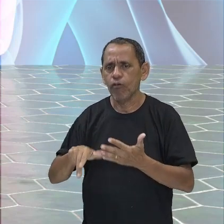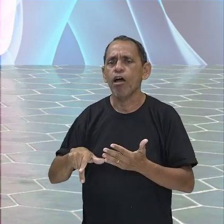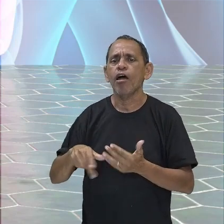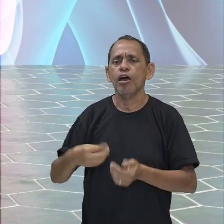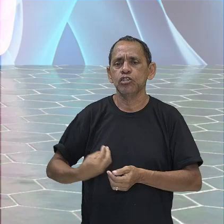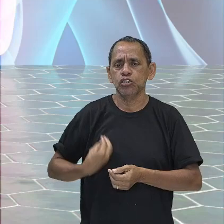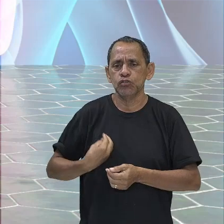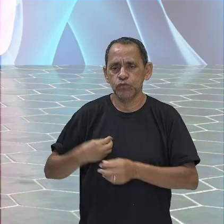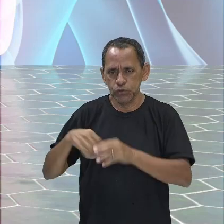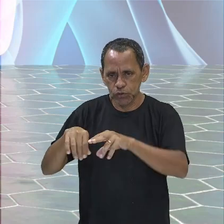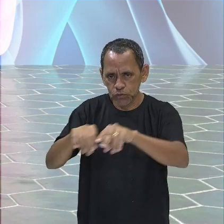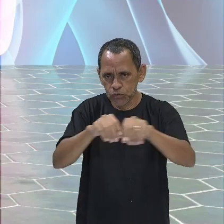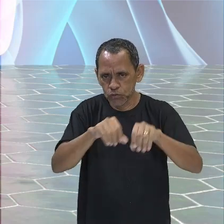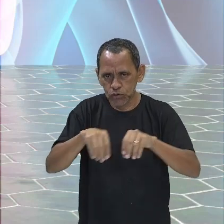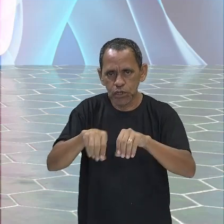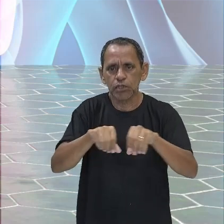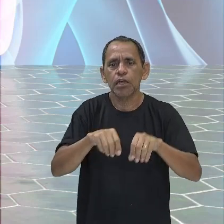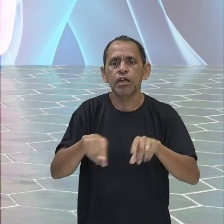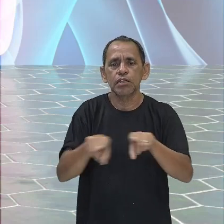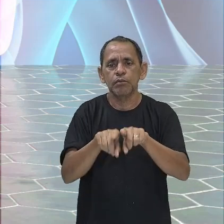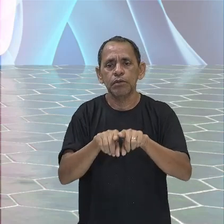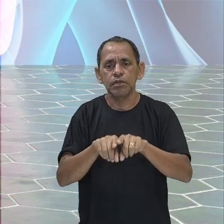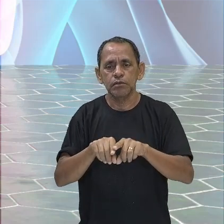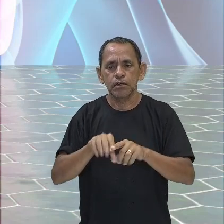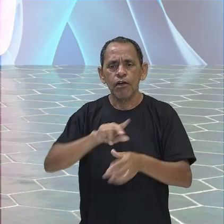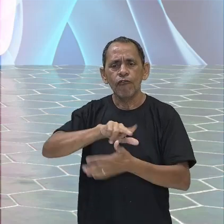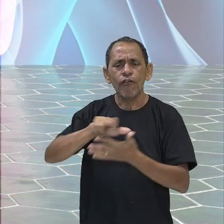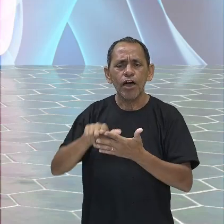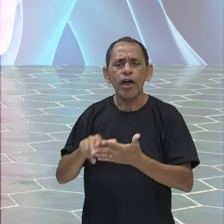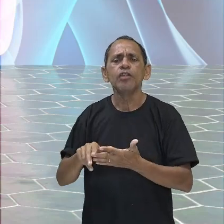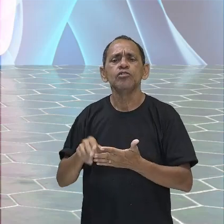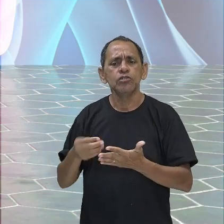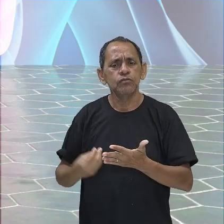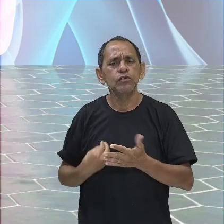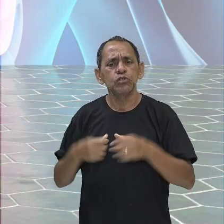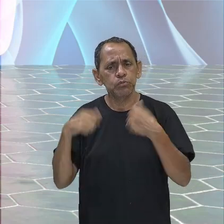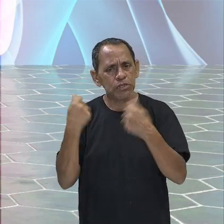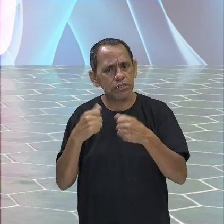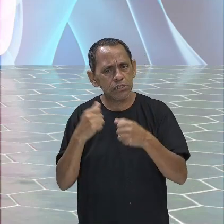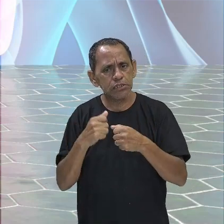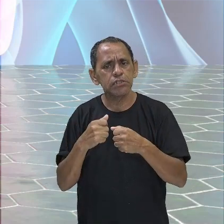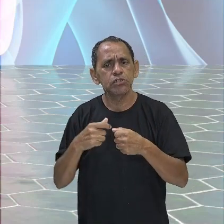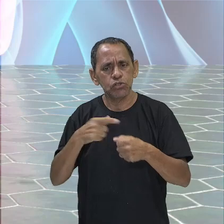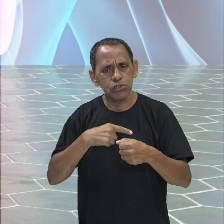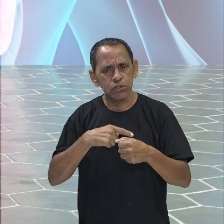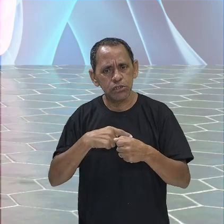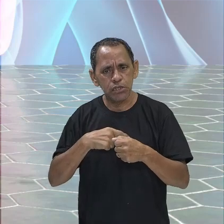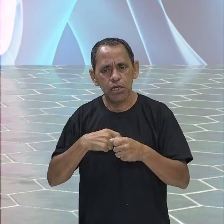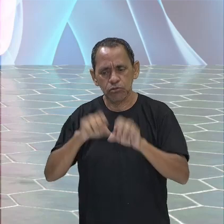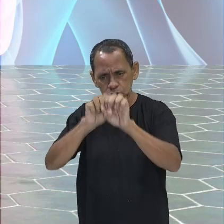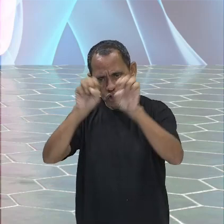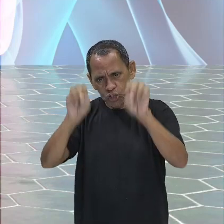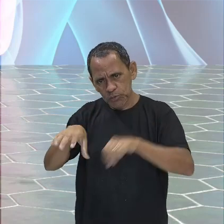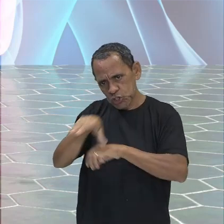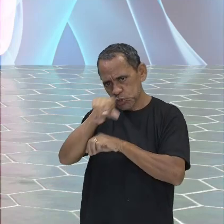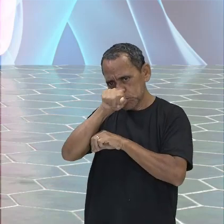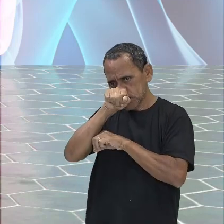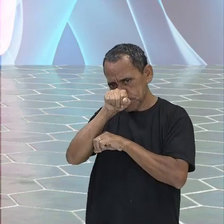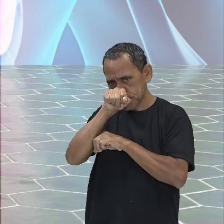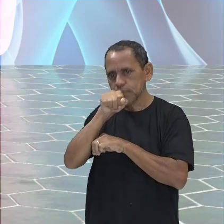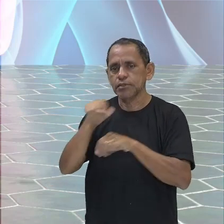todos precisam realizar, eles têm seus próprios sistemas de respiração, né? Seu